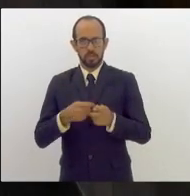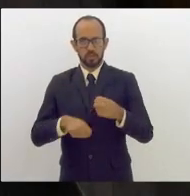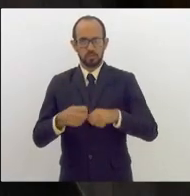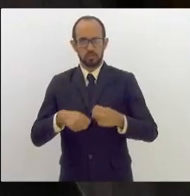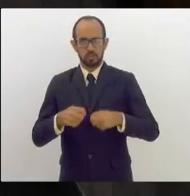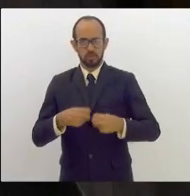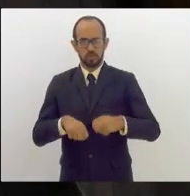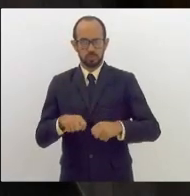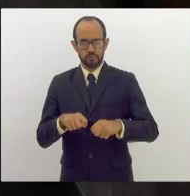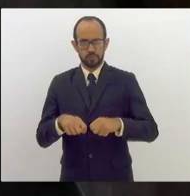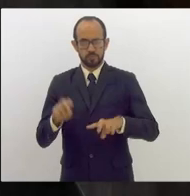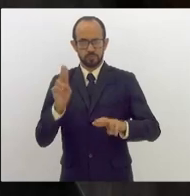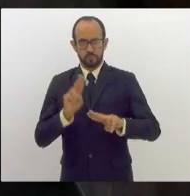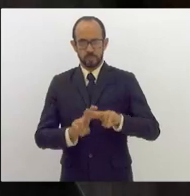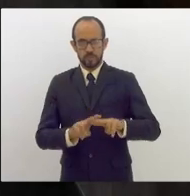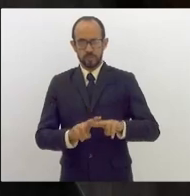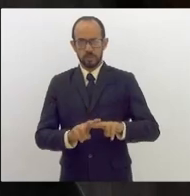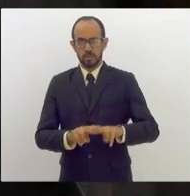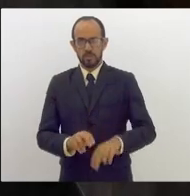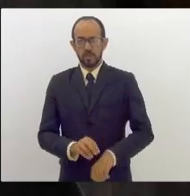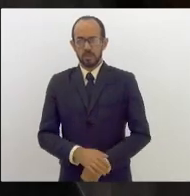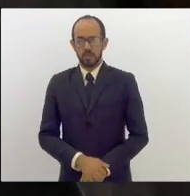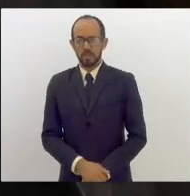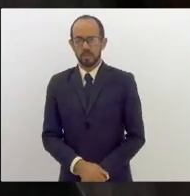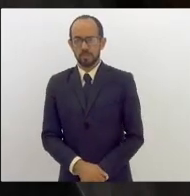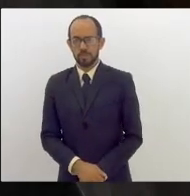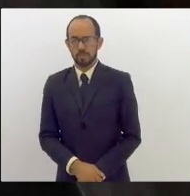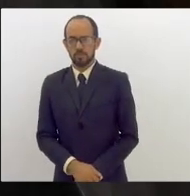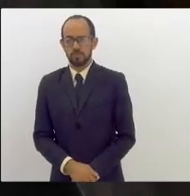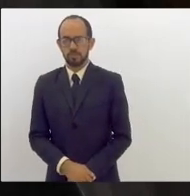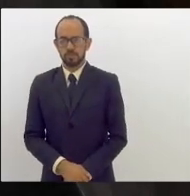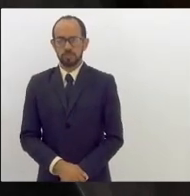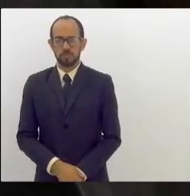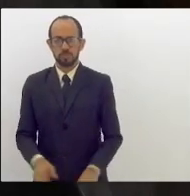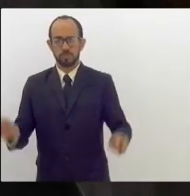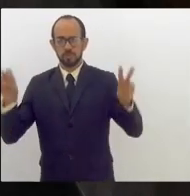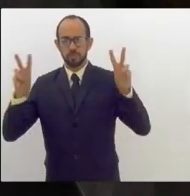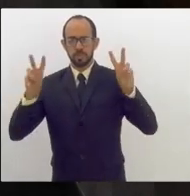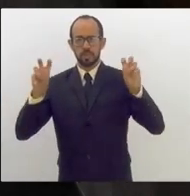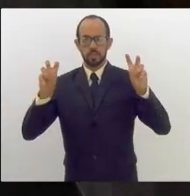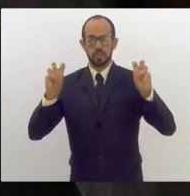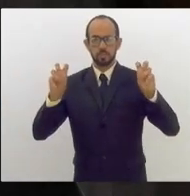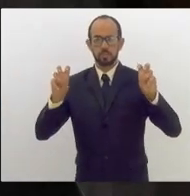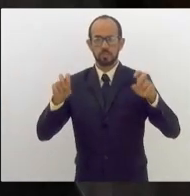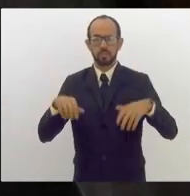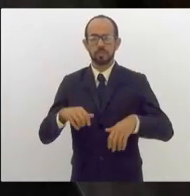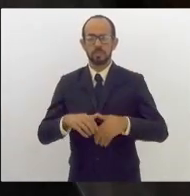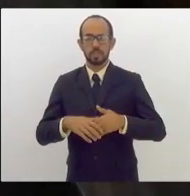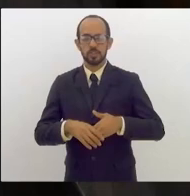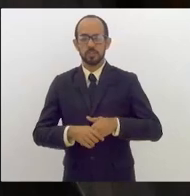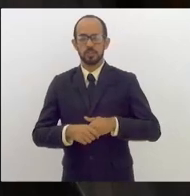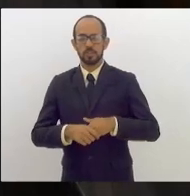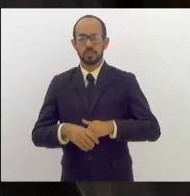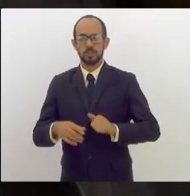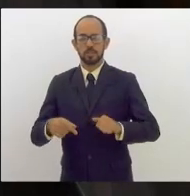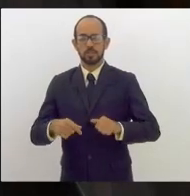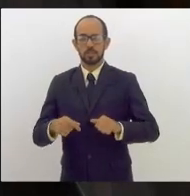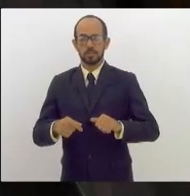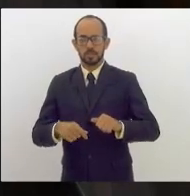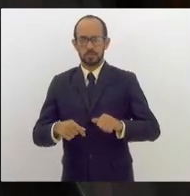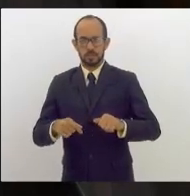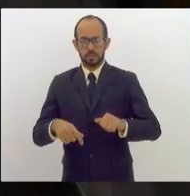Penitenciária essa esse é um assunto que tem sido pauta do meu mandato